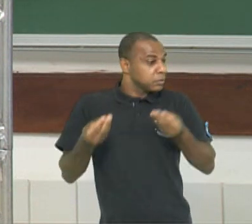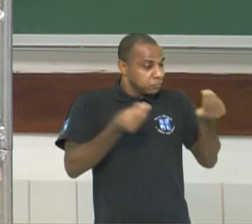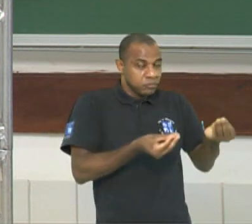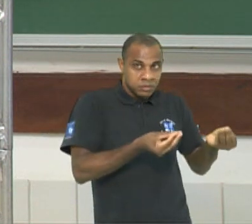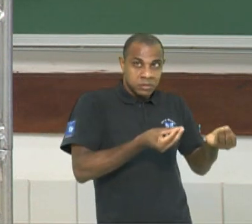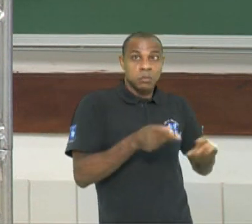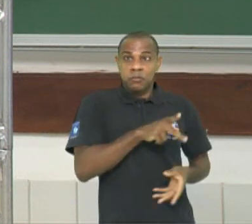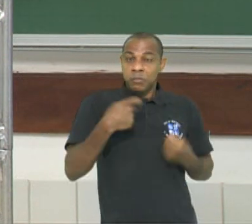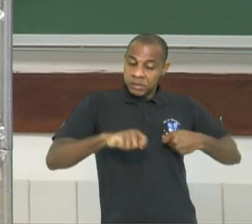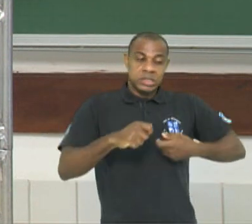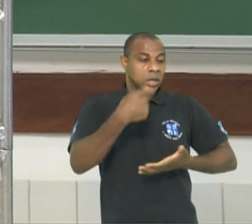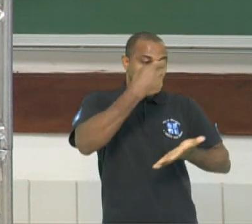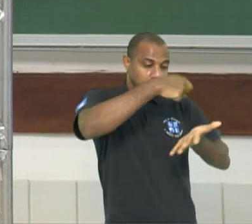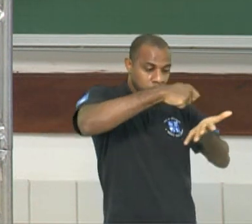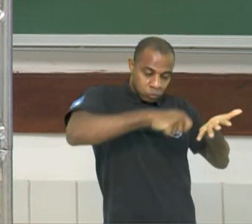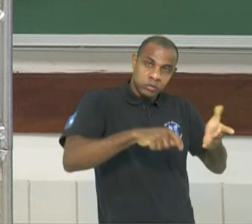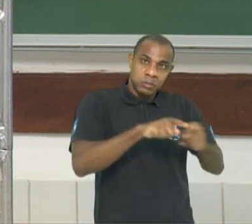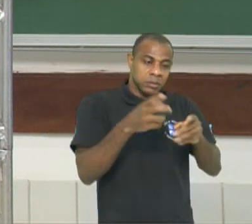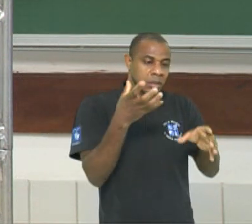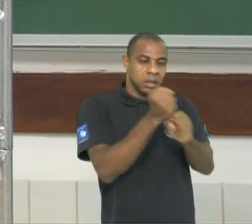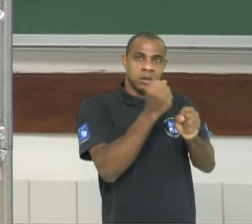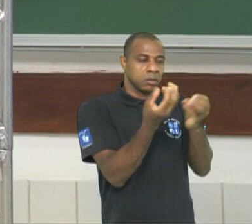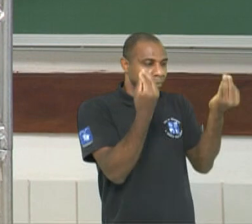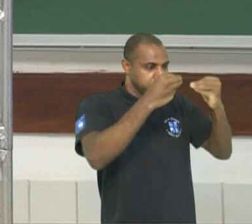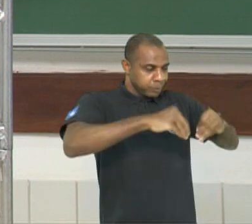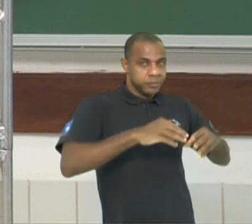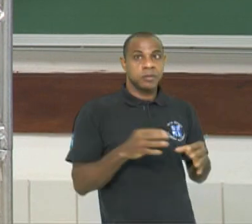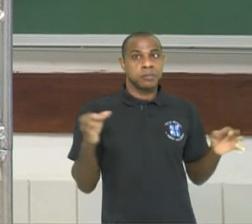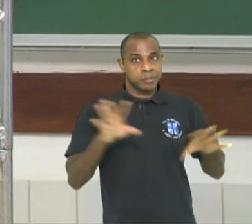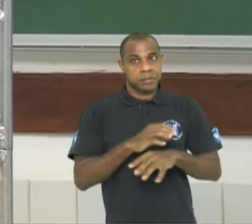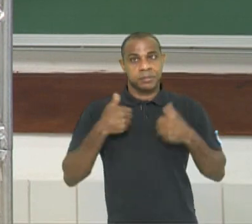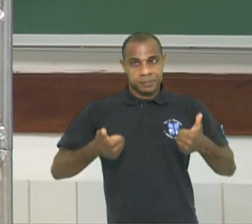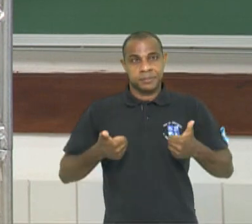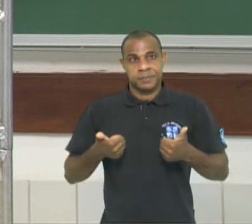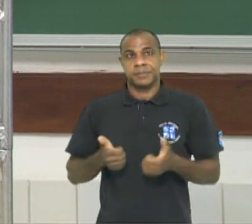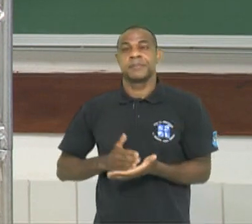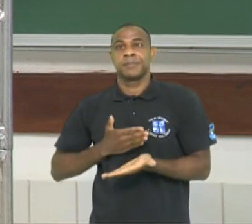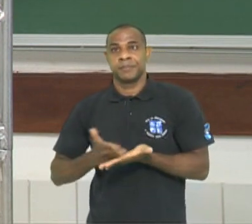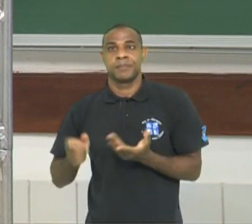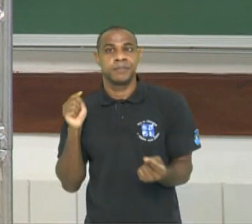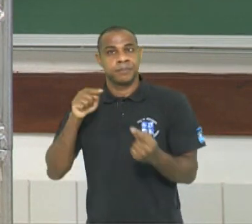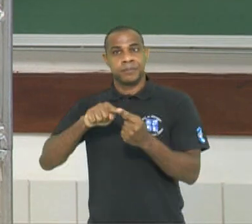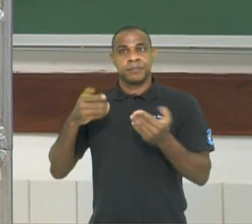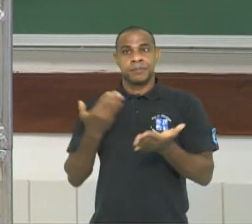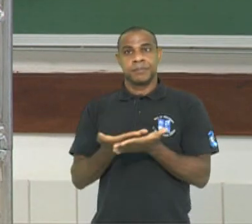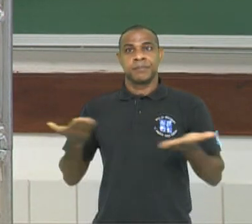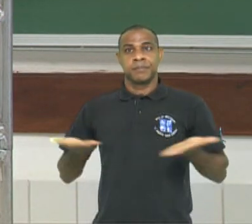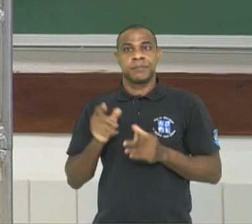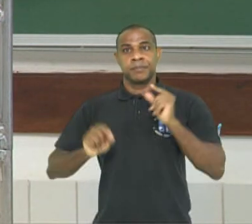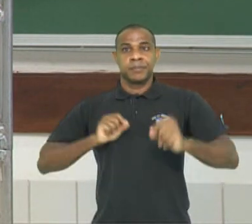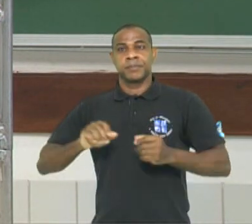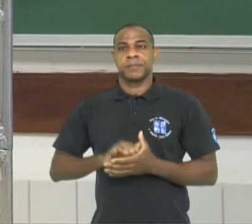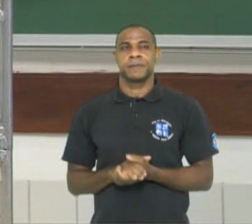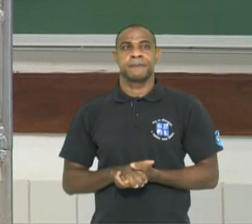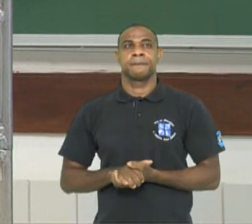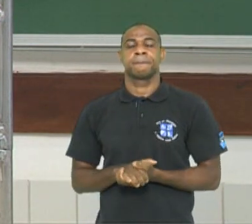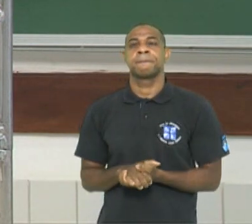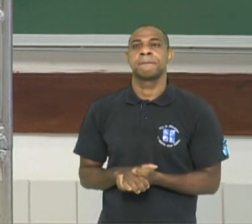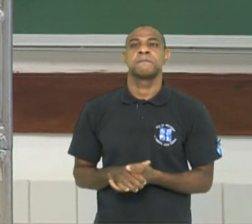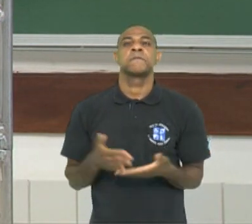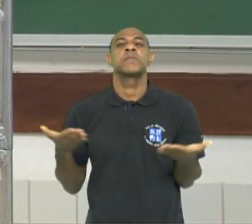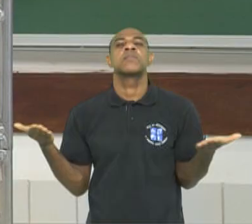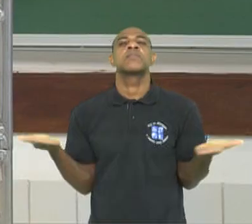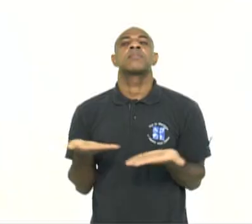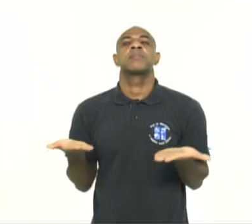possa corrigir e atribuir a sua nota. Feito o recado, então vamos para o objetivo da nossa aula de hoje? Bom, nós